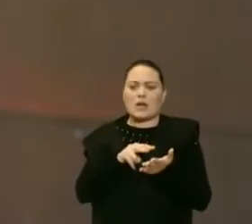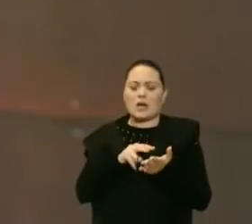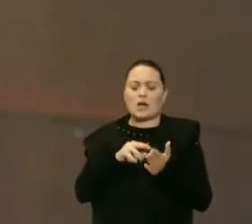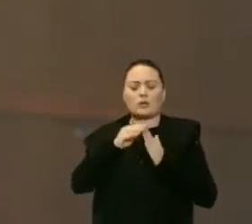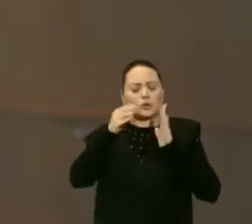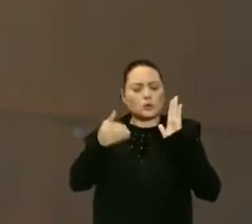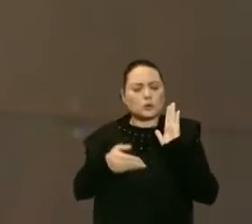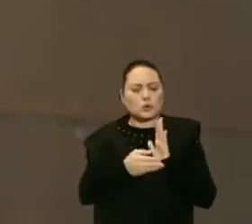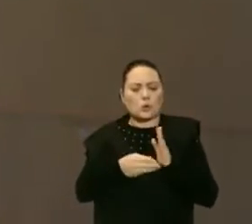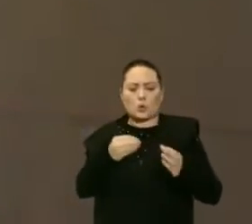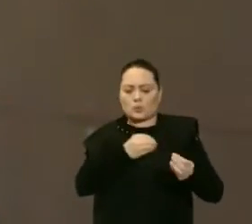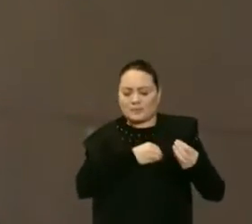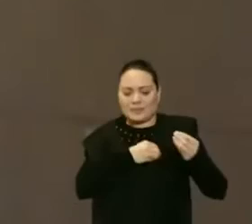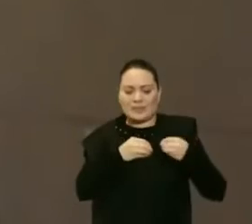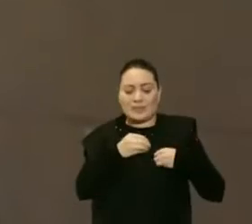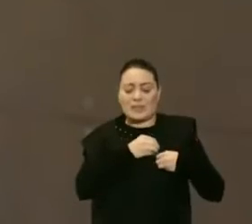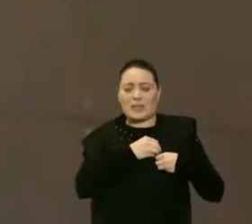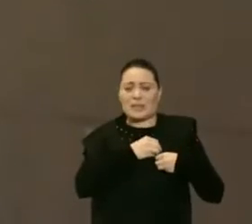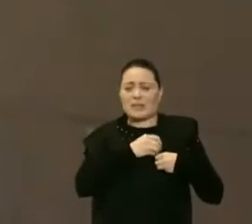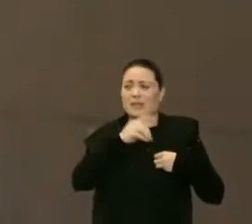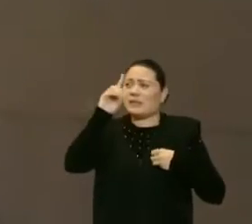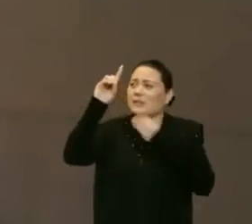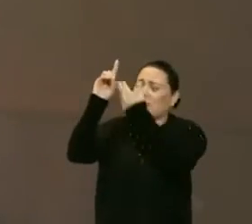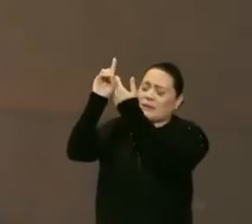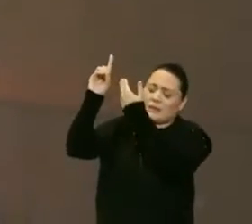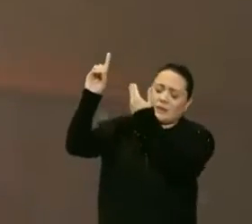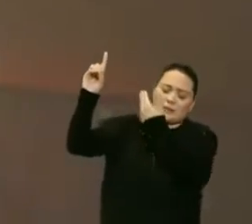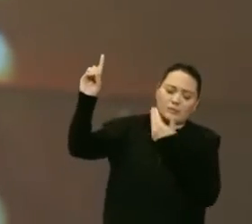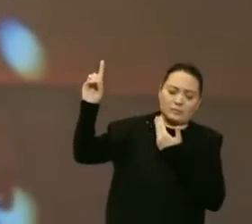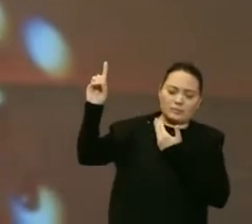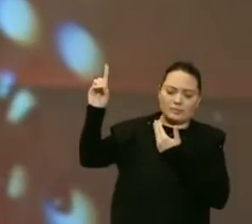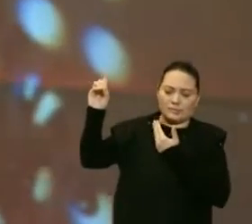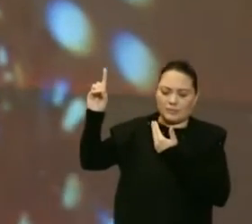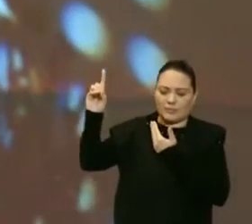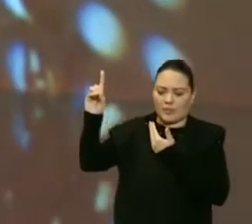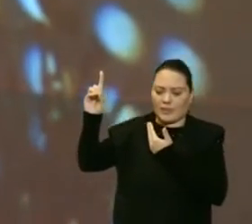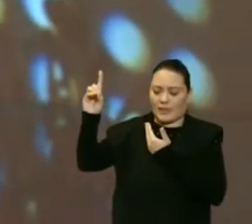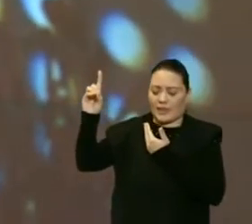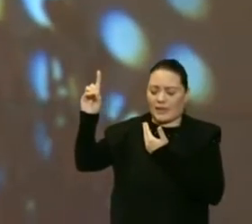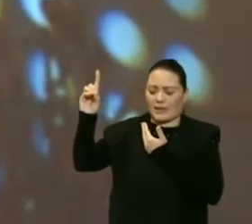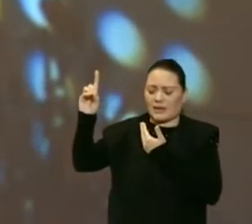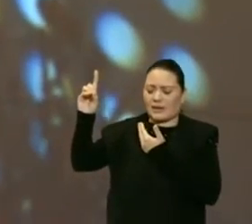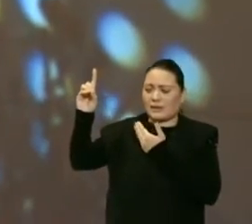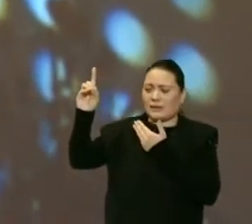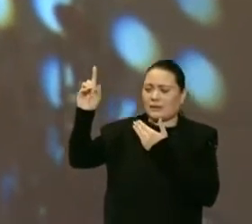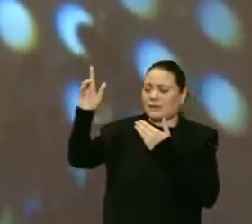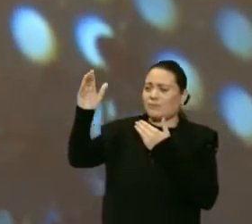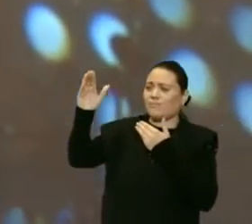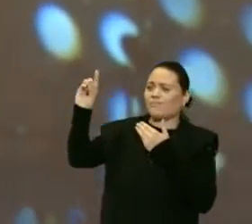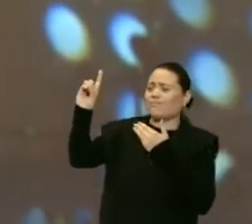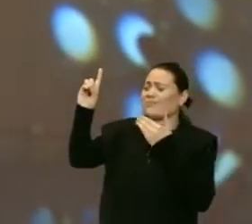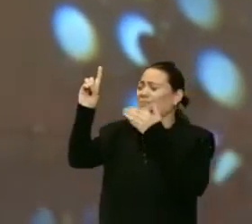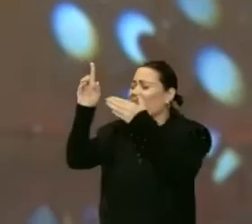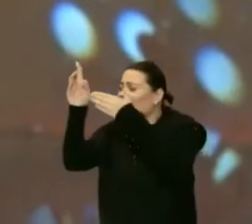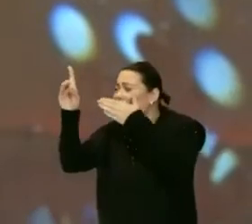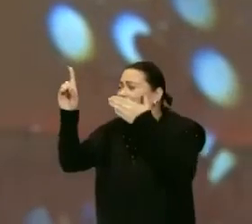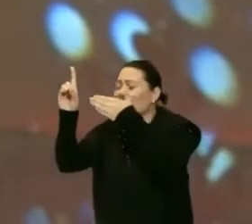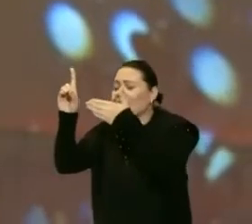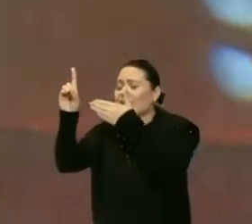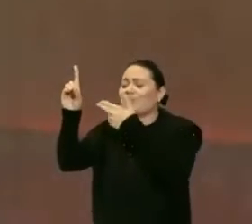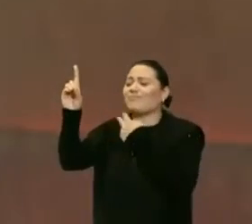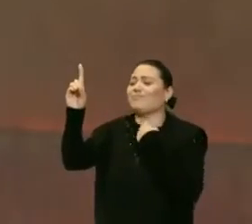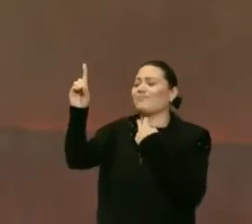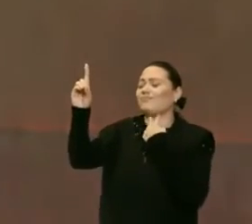estão afastados da glória de Deus. Você não pode entrar na presença dele, eu não posso. Nós